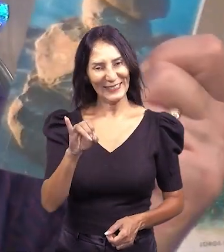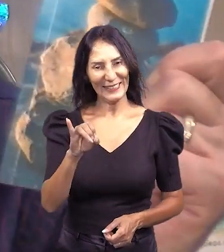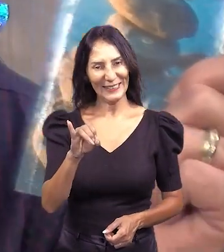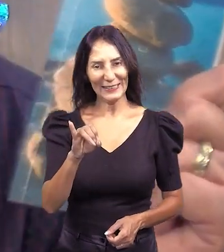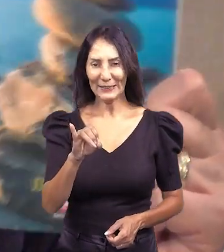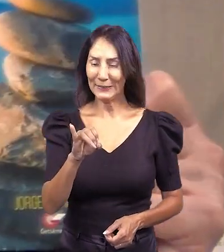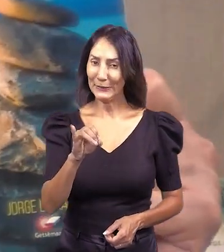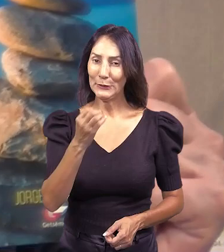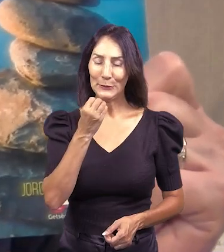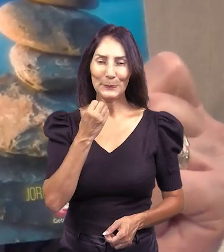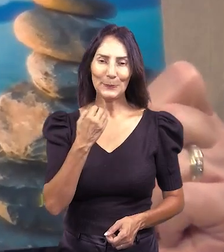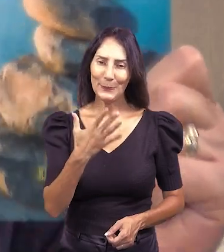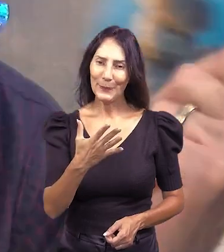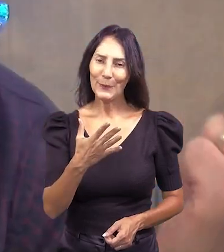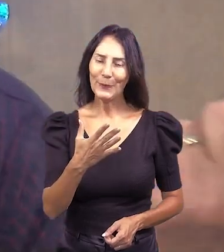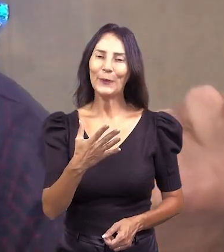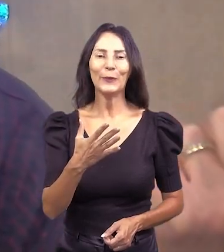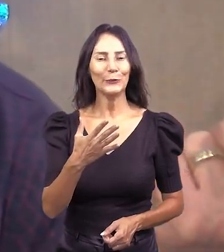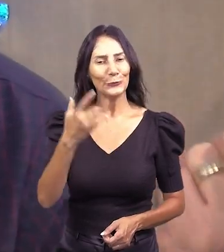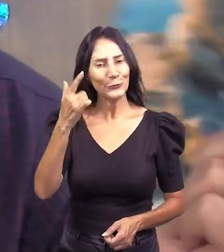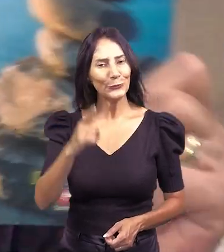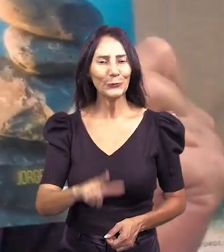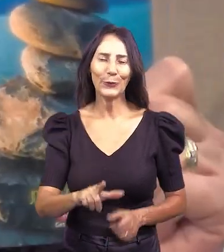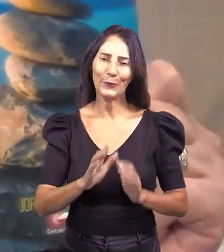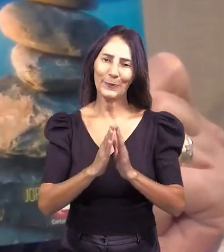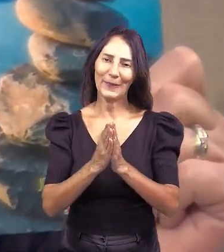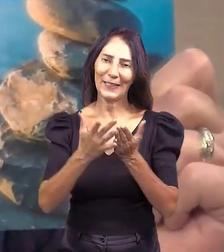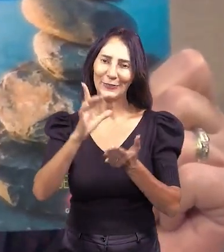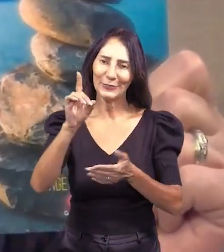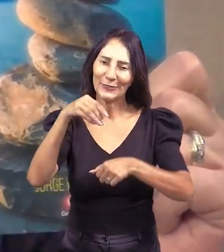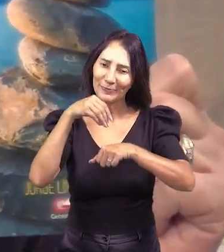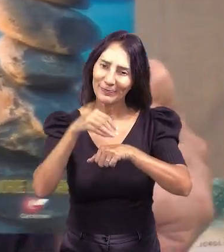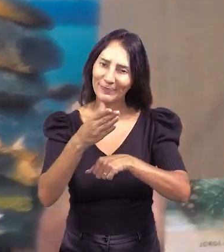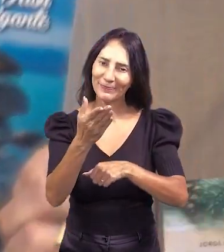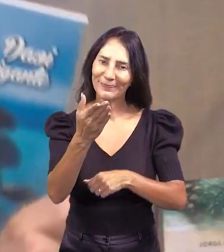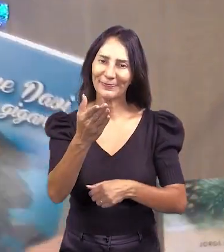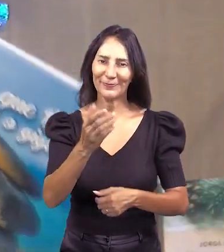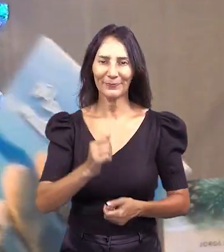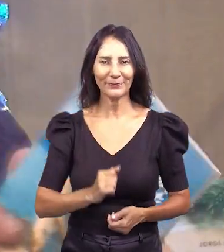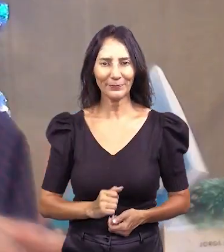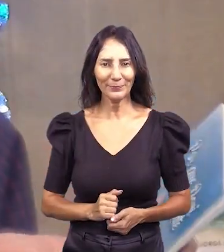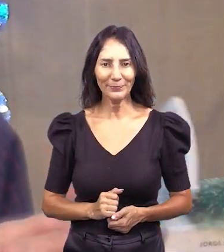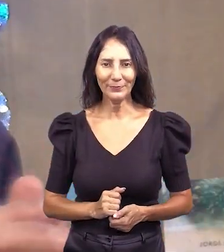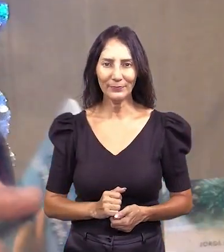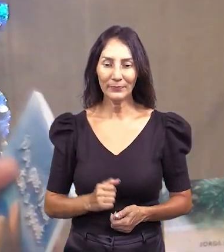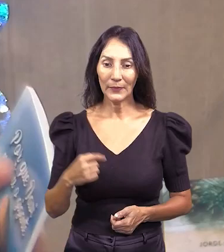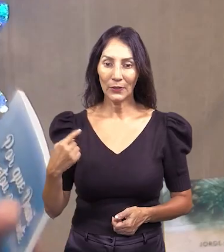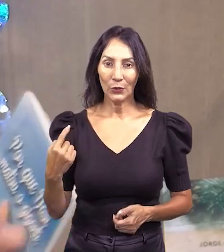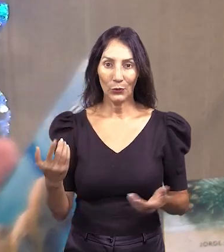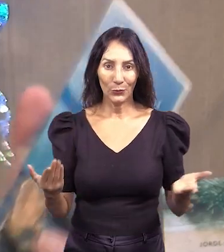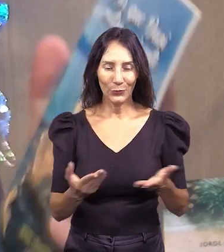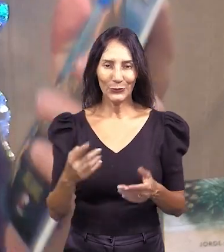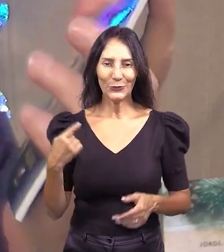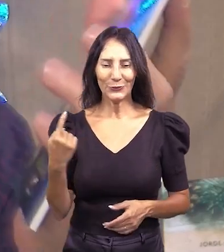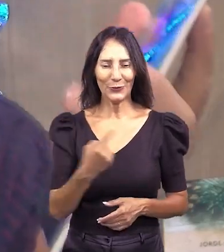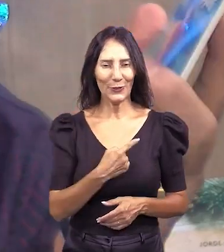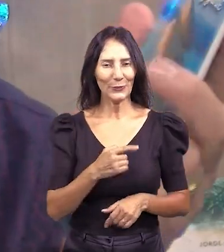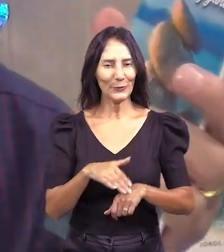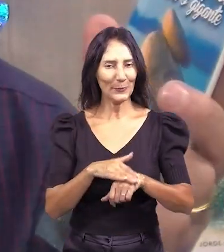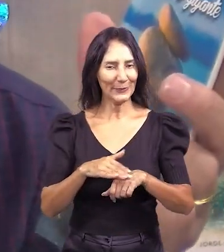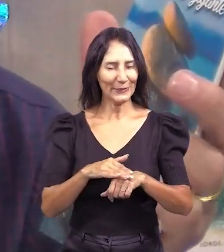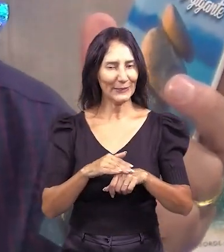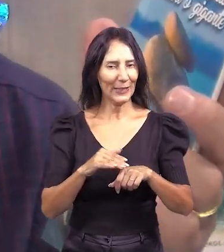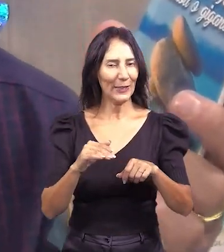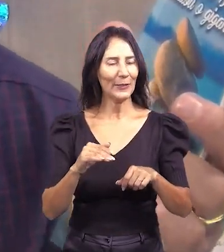Olá, meu amado, que bênção poder falar com você mais uma vez a palavra de Deus. E nós vamos falar hoje sobre